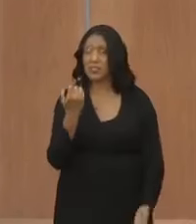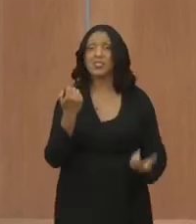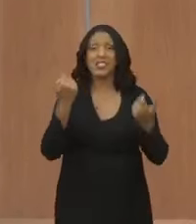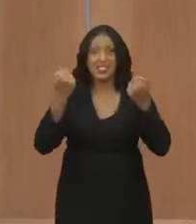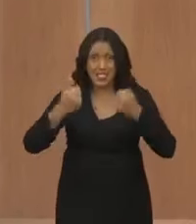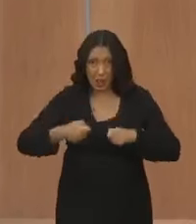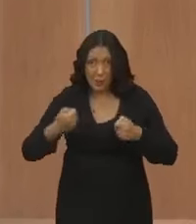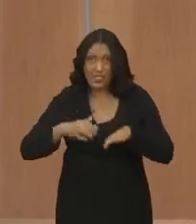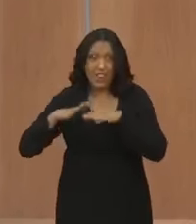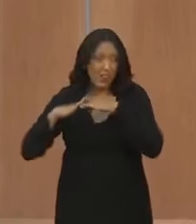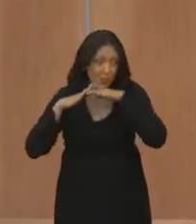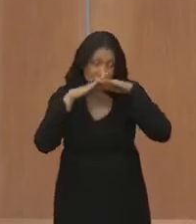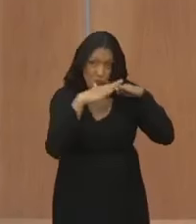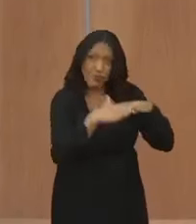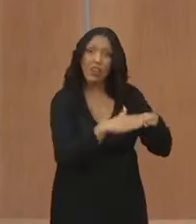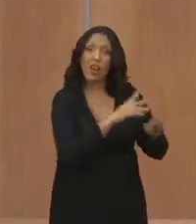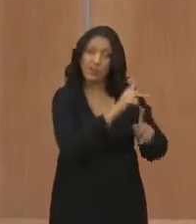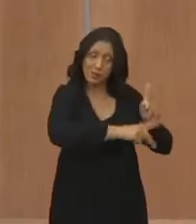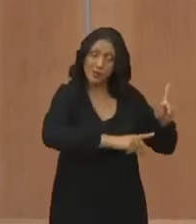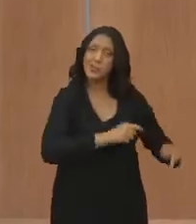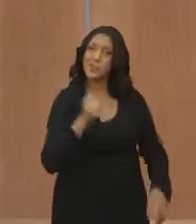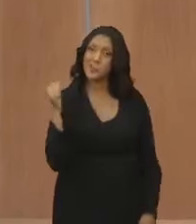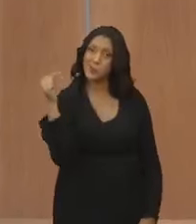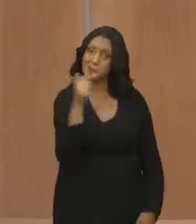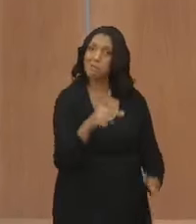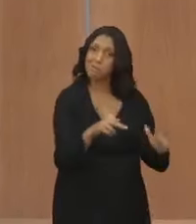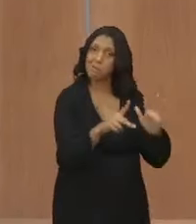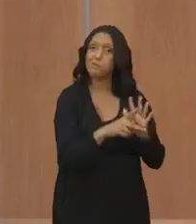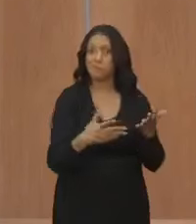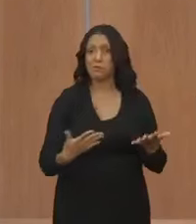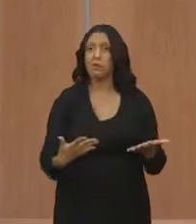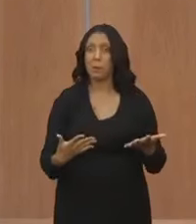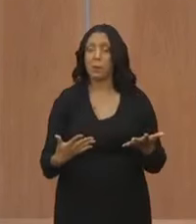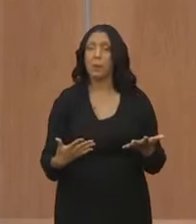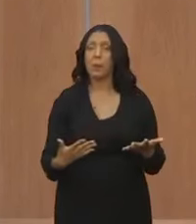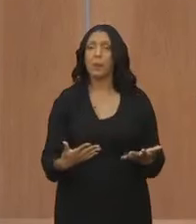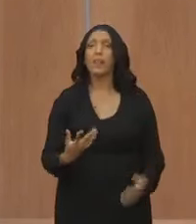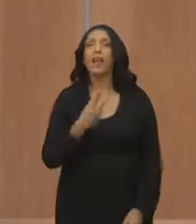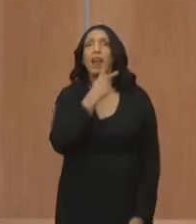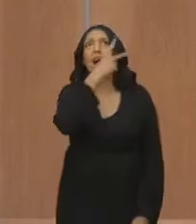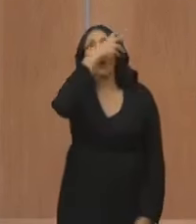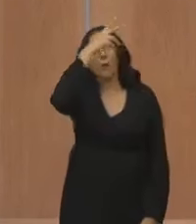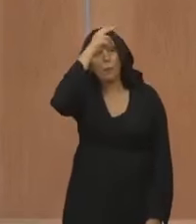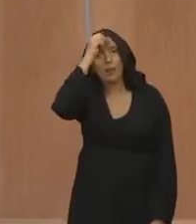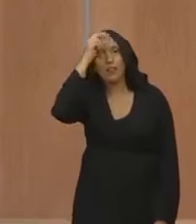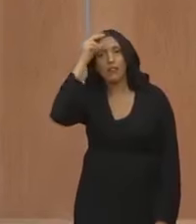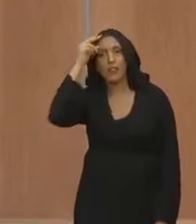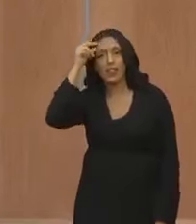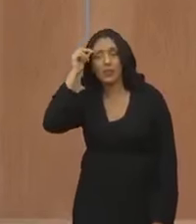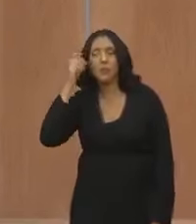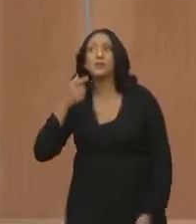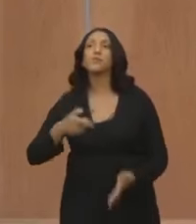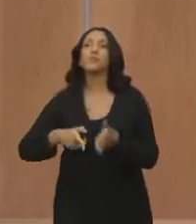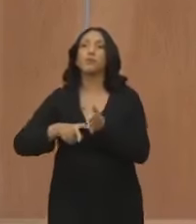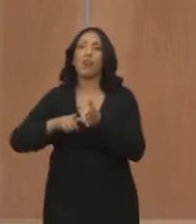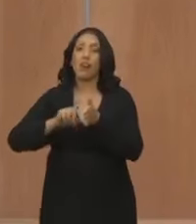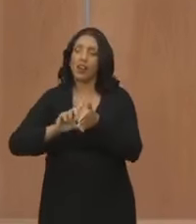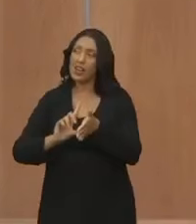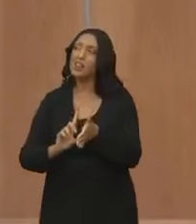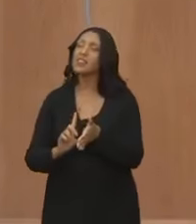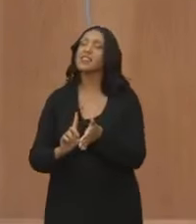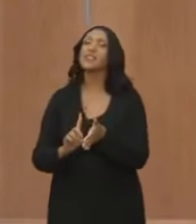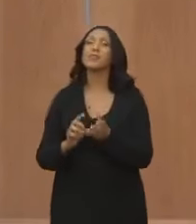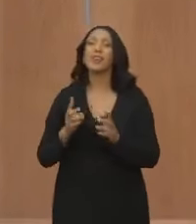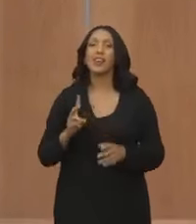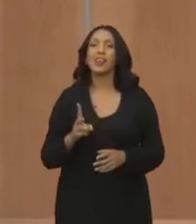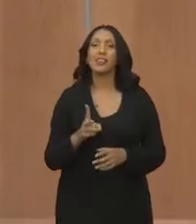porque infelizmente todos os prefeitos que passaram por aqui, passaram a mão na cabeça e as melhorias não chegou no